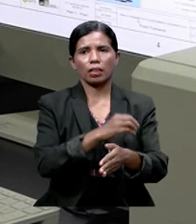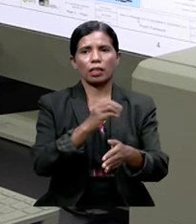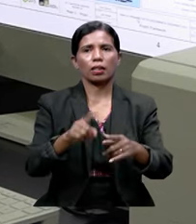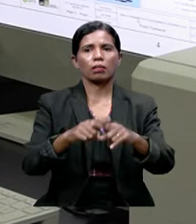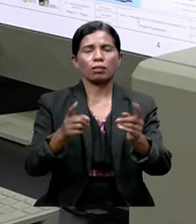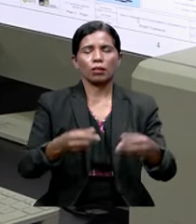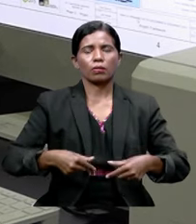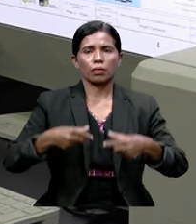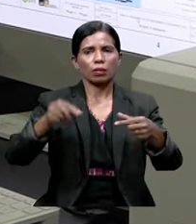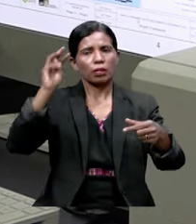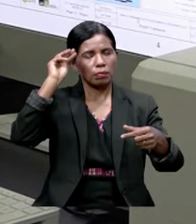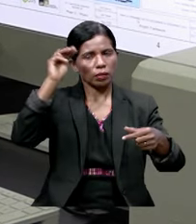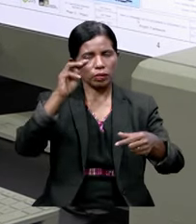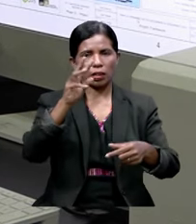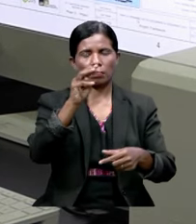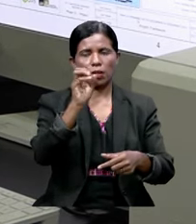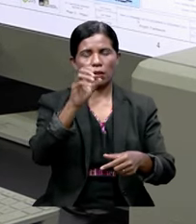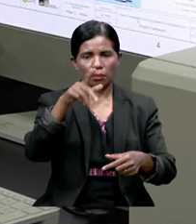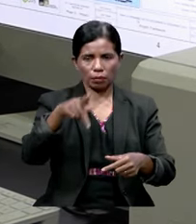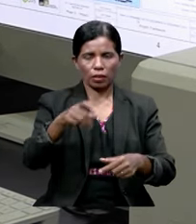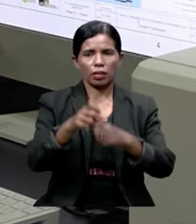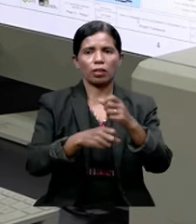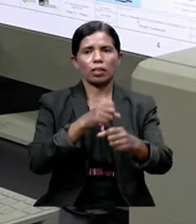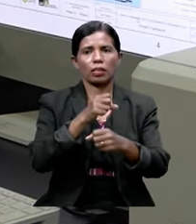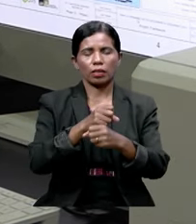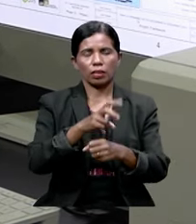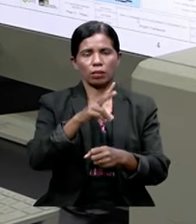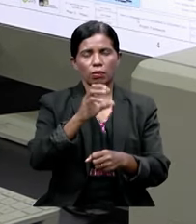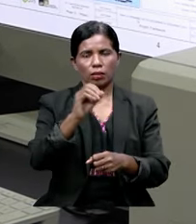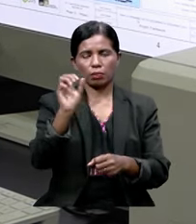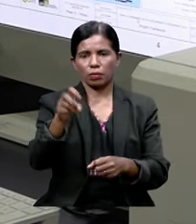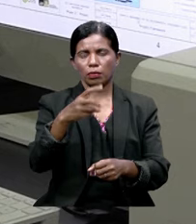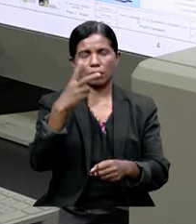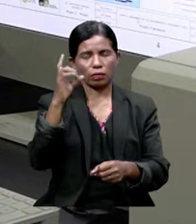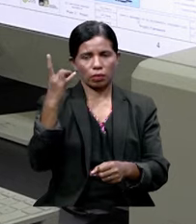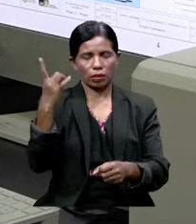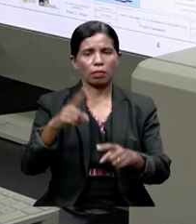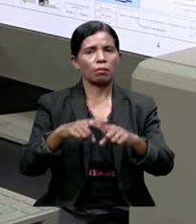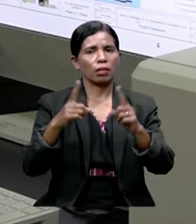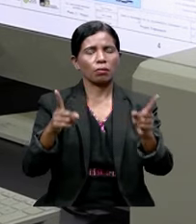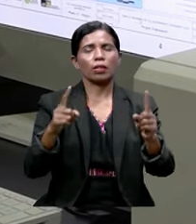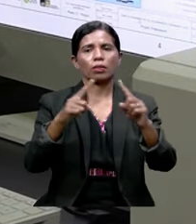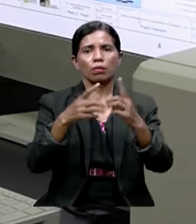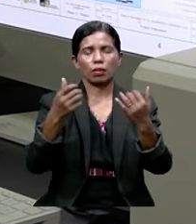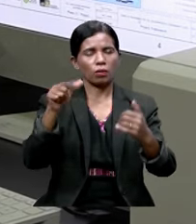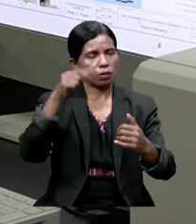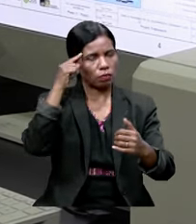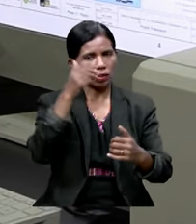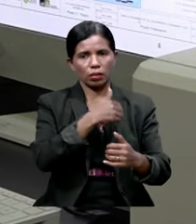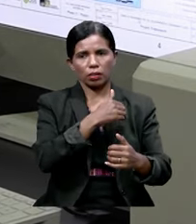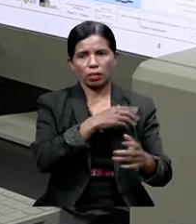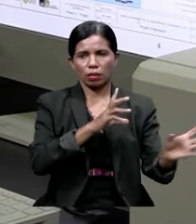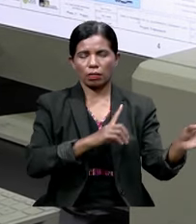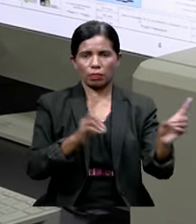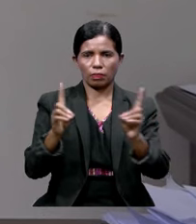entrega ona ba Ministério Obras Públicas e atinen rihon rua sanulo resingualo, mai be to agora governo se dá o que